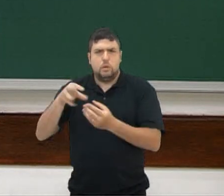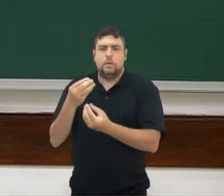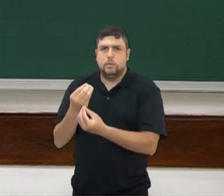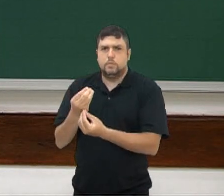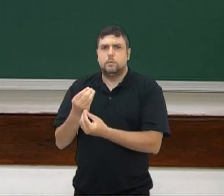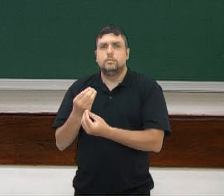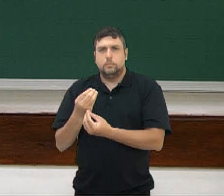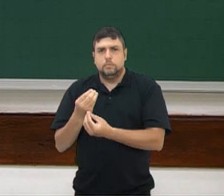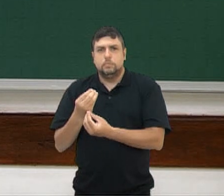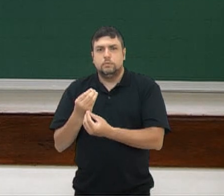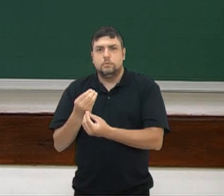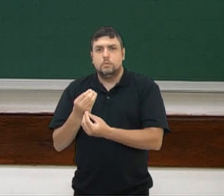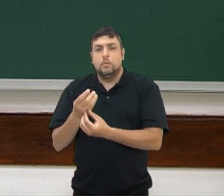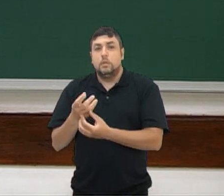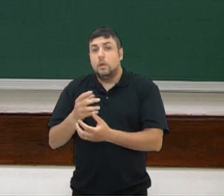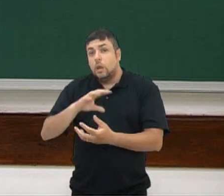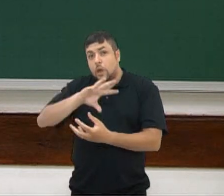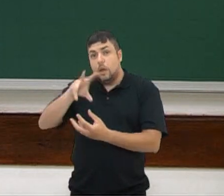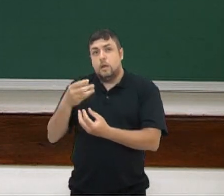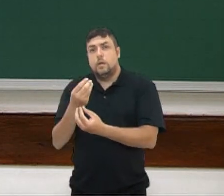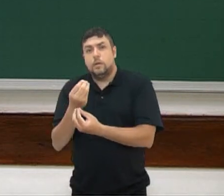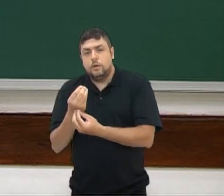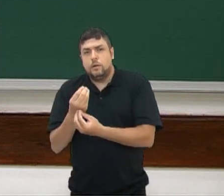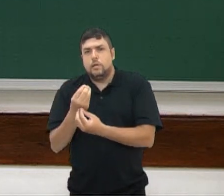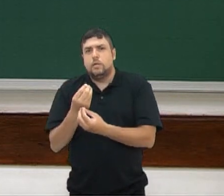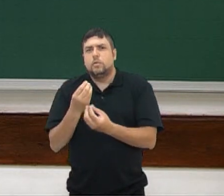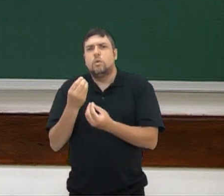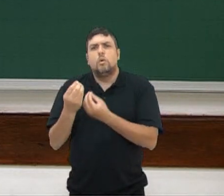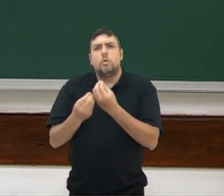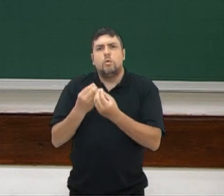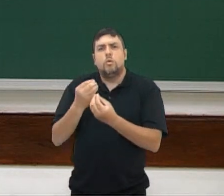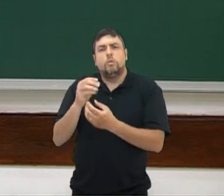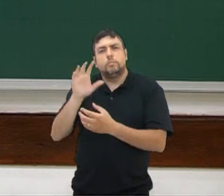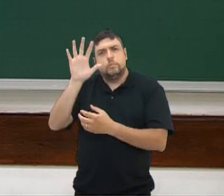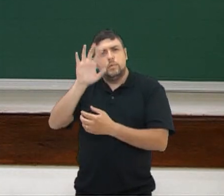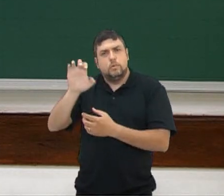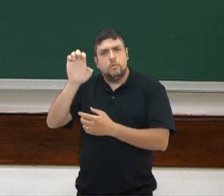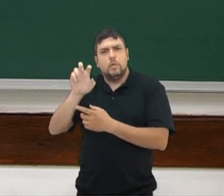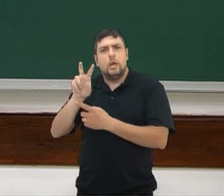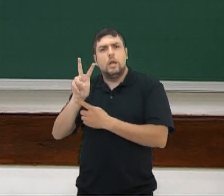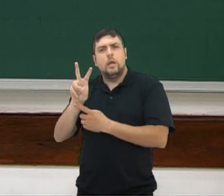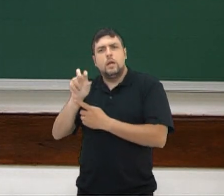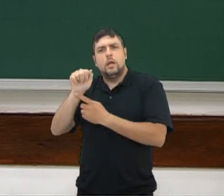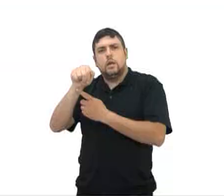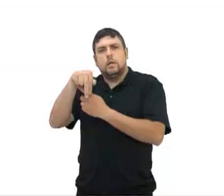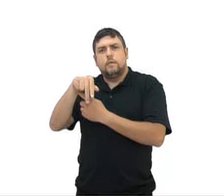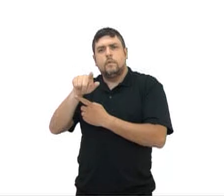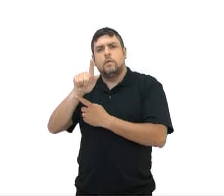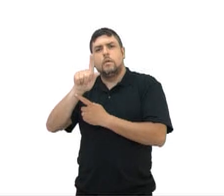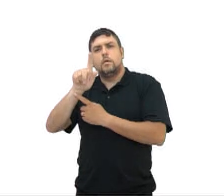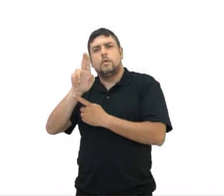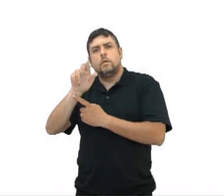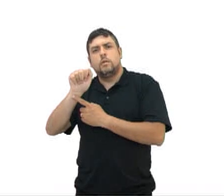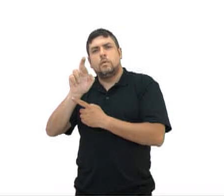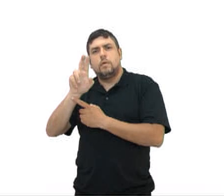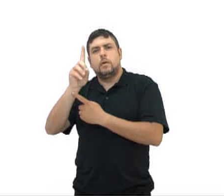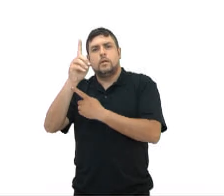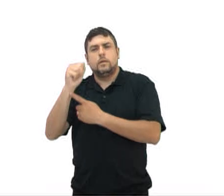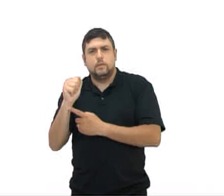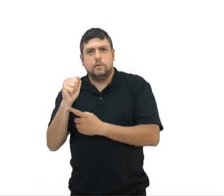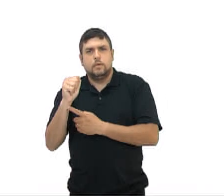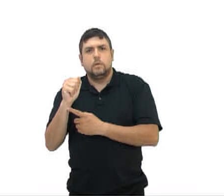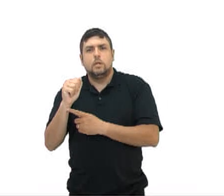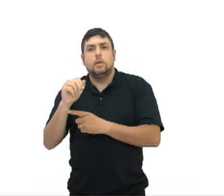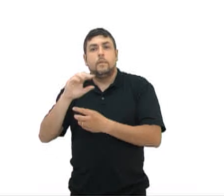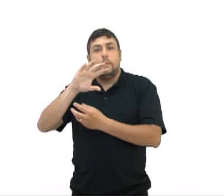ideias que ficaram conhecidas como as vanguardas europeias, né? Eles foram movimentos que revolucionaram o mundo das artes.